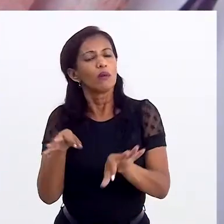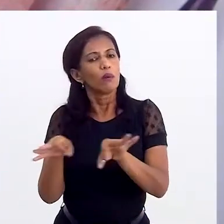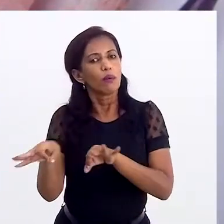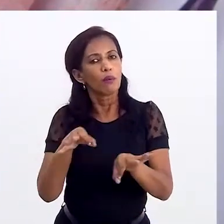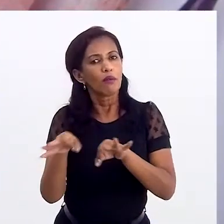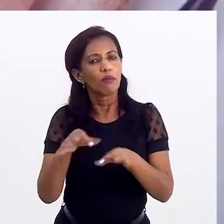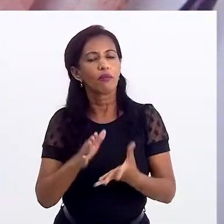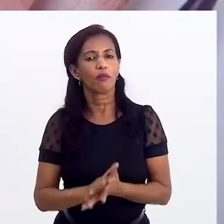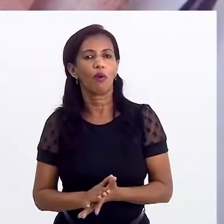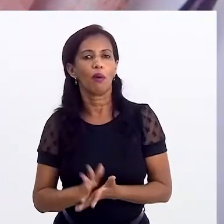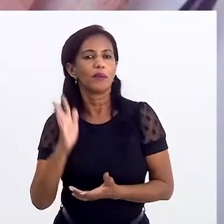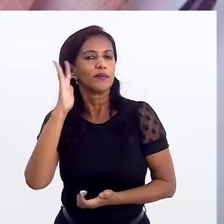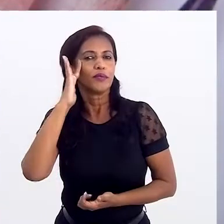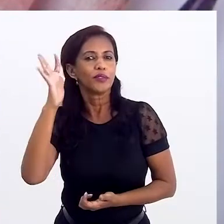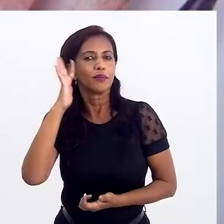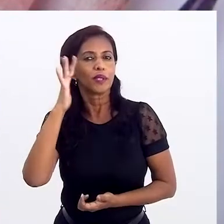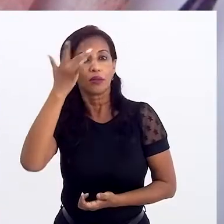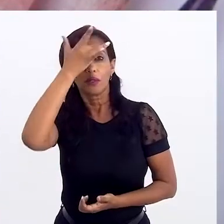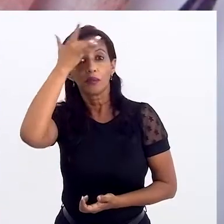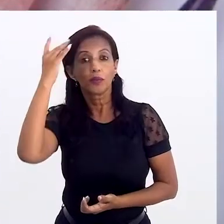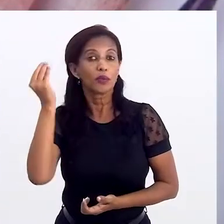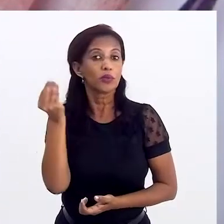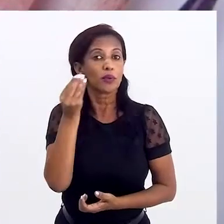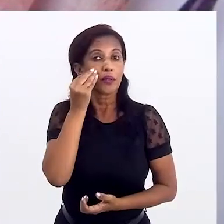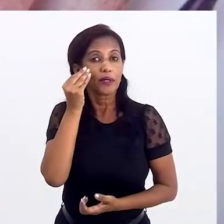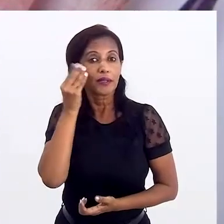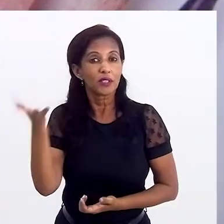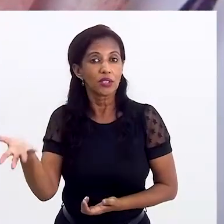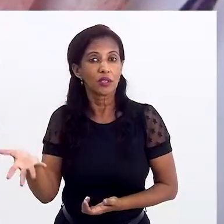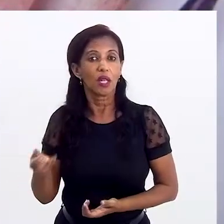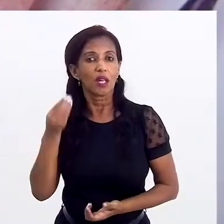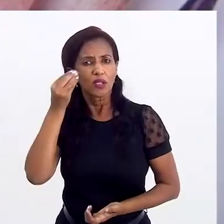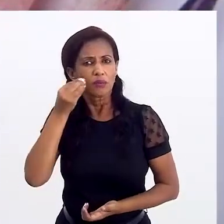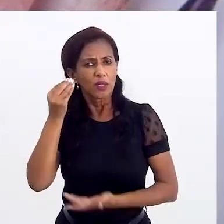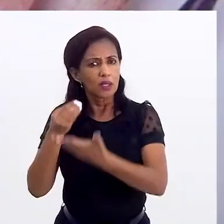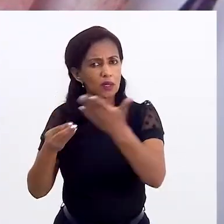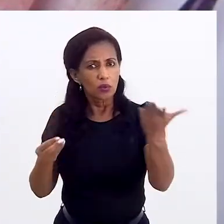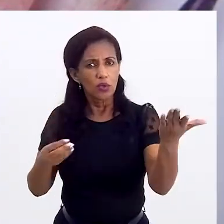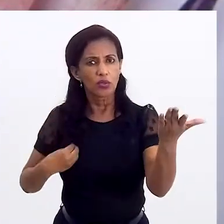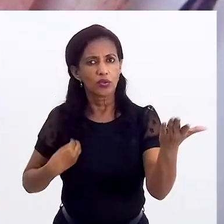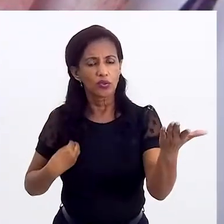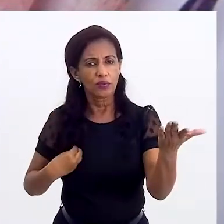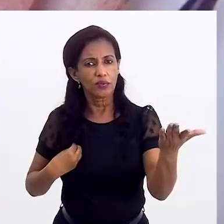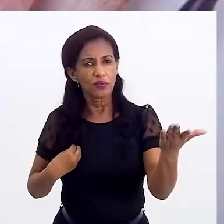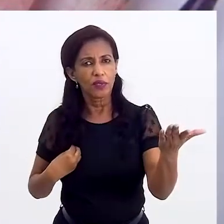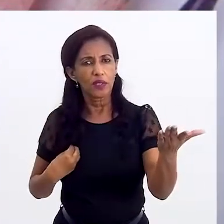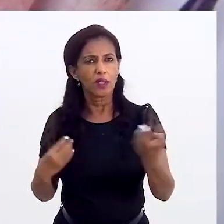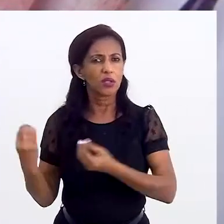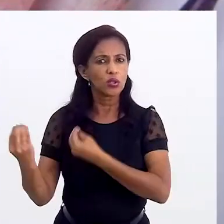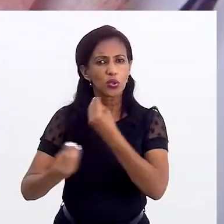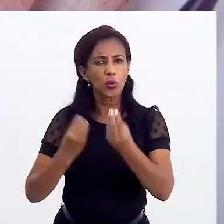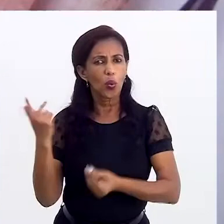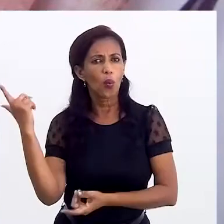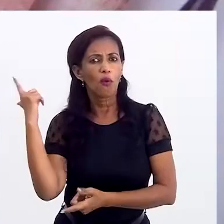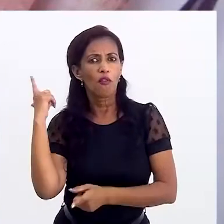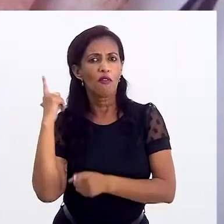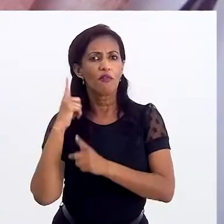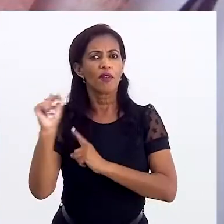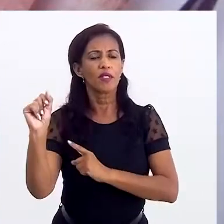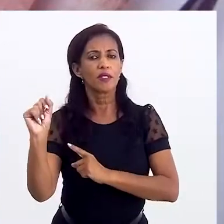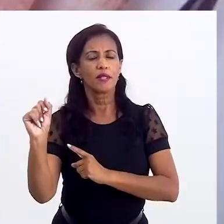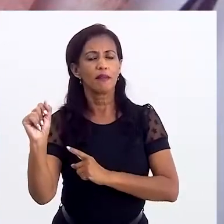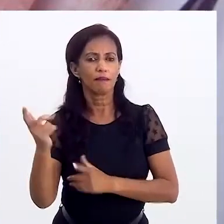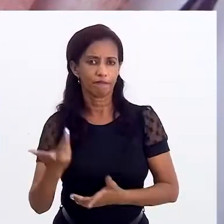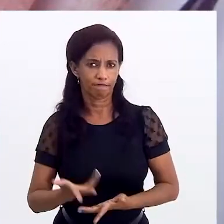forma inspiradora para as pessoas, baseada na experiência de vocês, em termos de como superar esse desafio